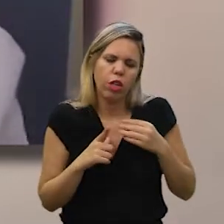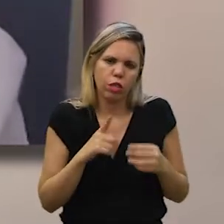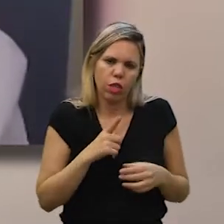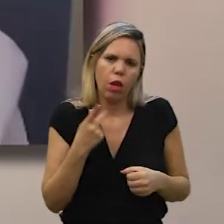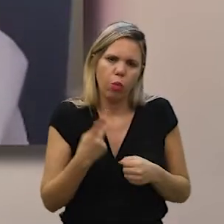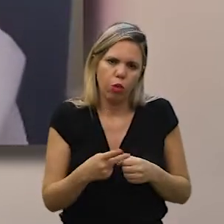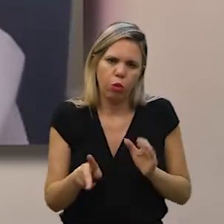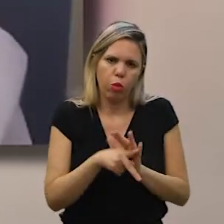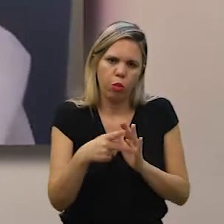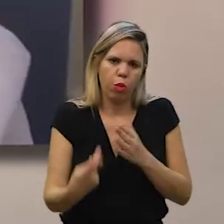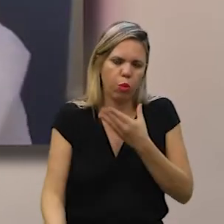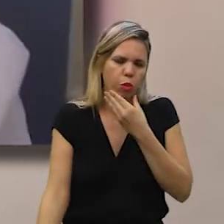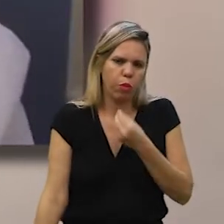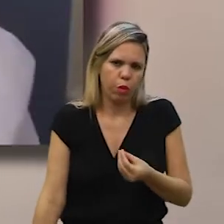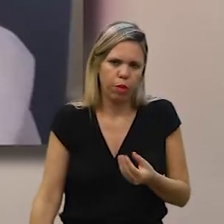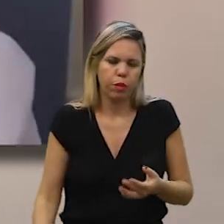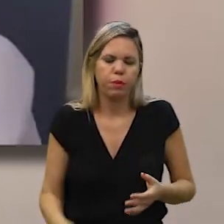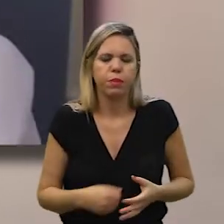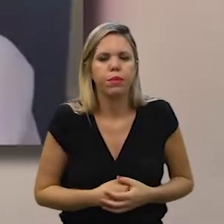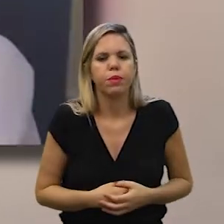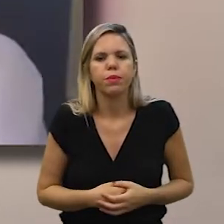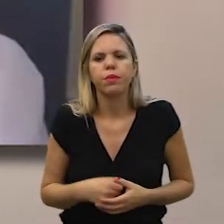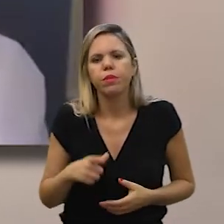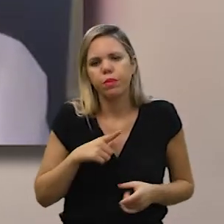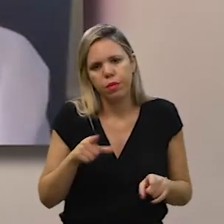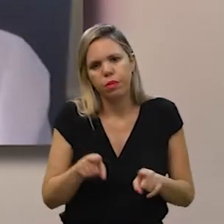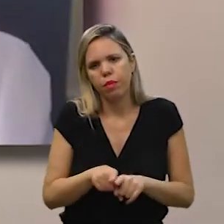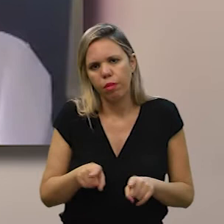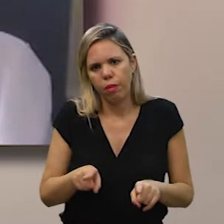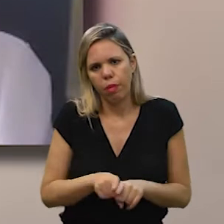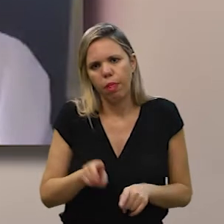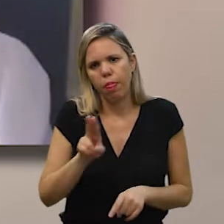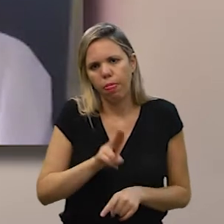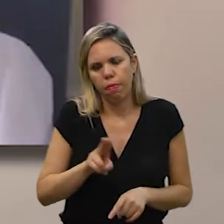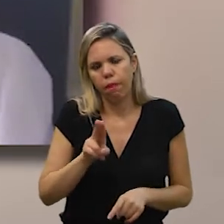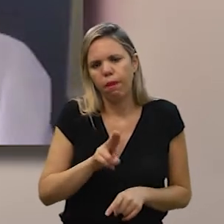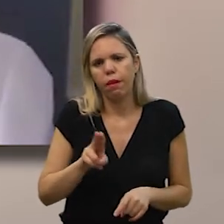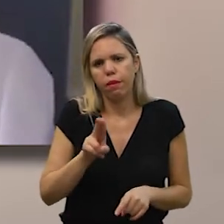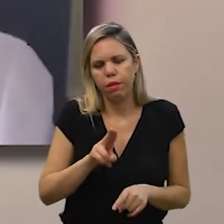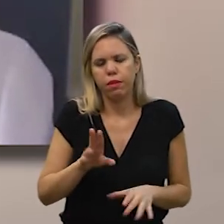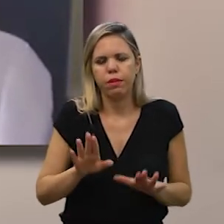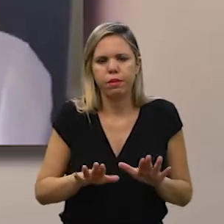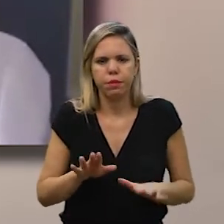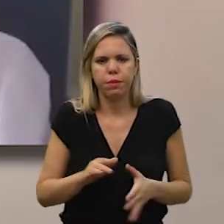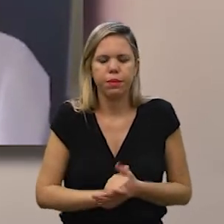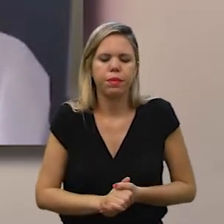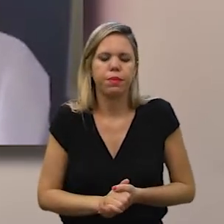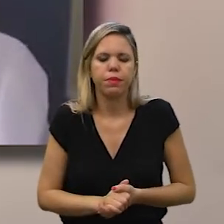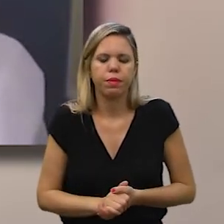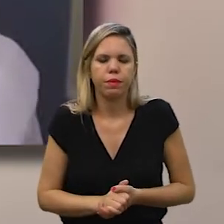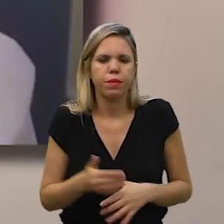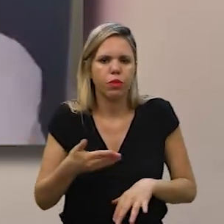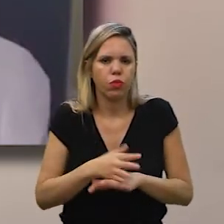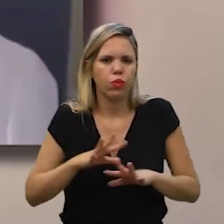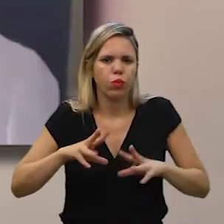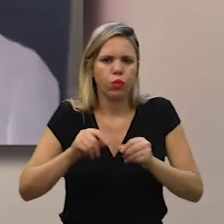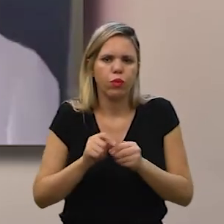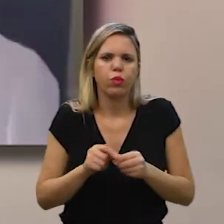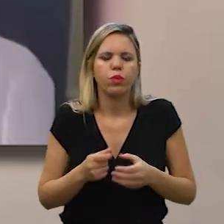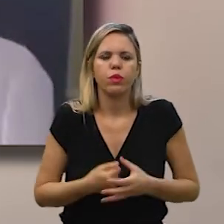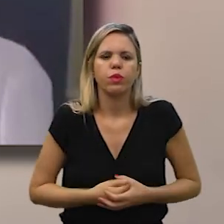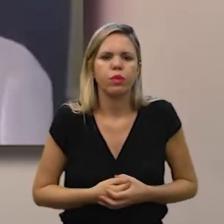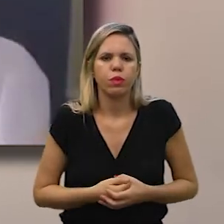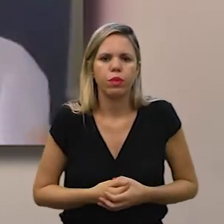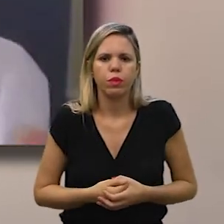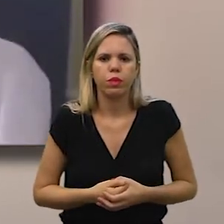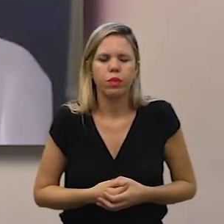uma linha de produtos voltado para ele, que também os homens acabam usando. Então, entra todo mundo nesse